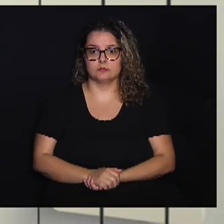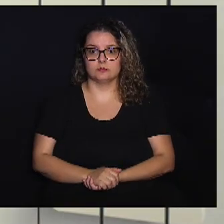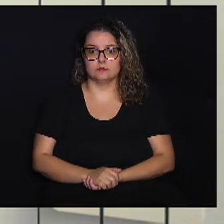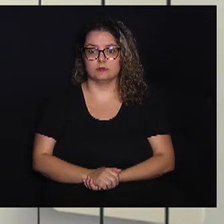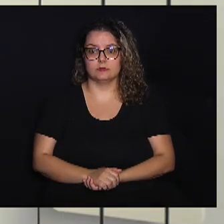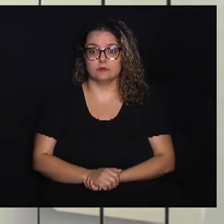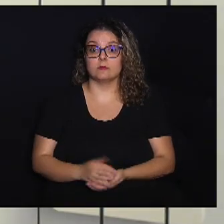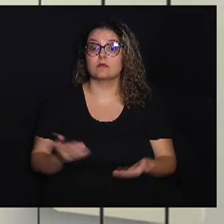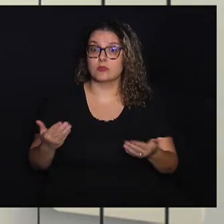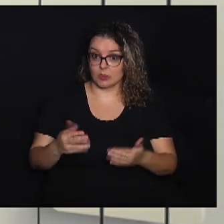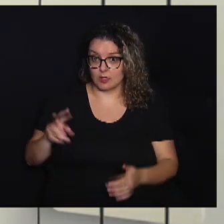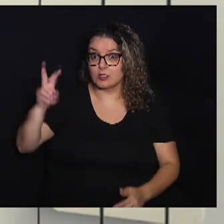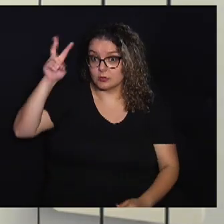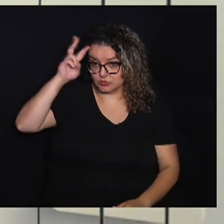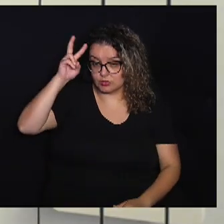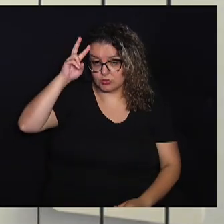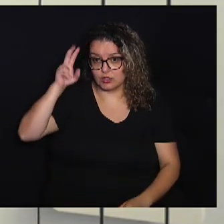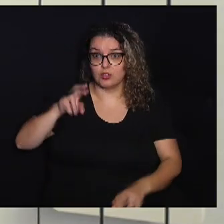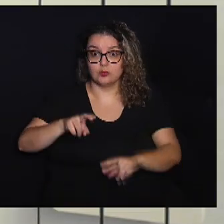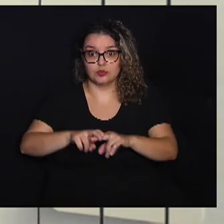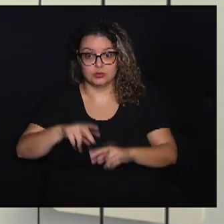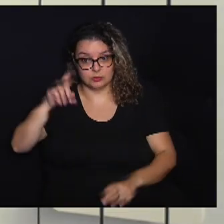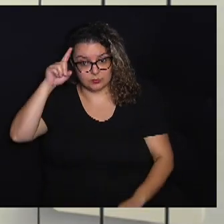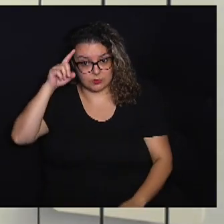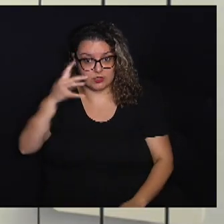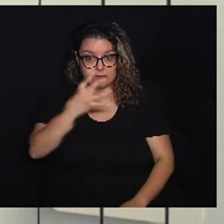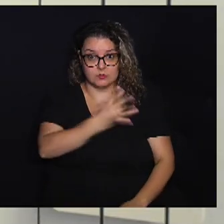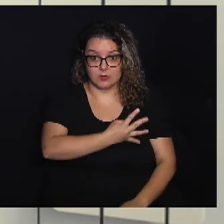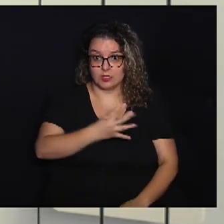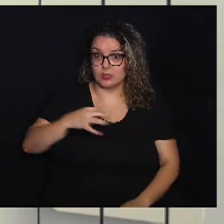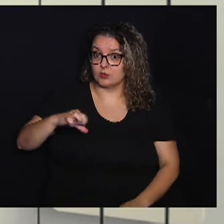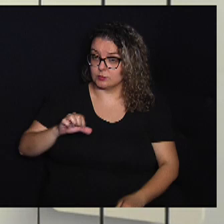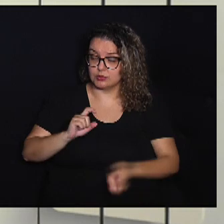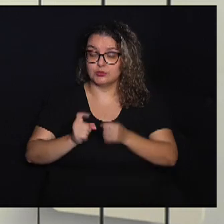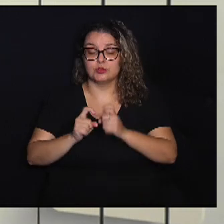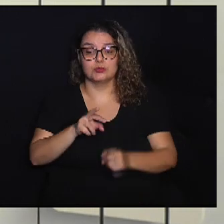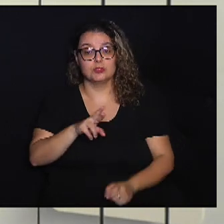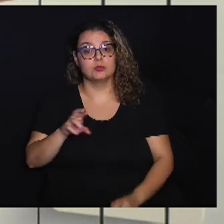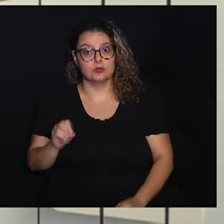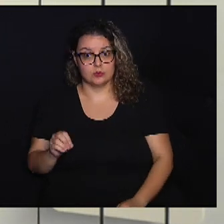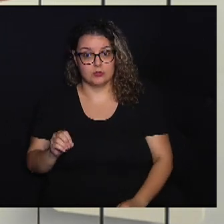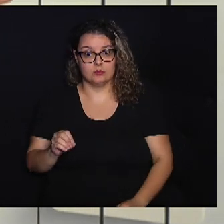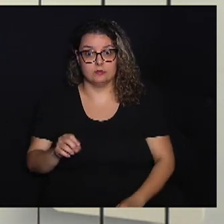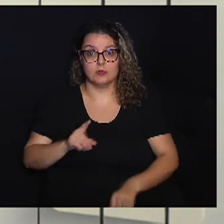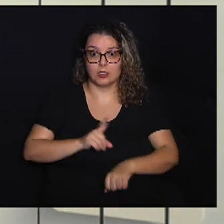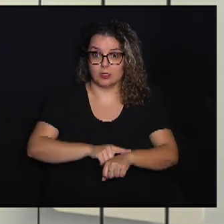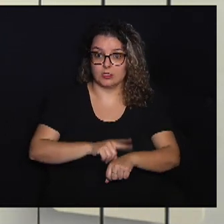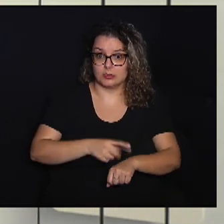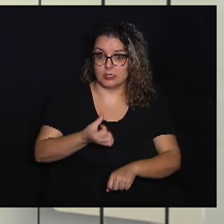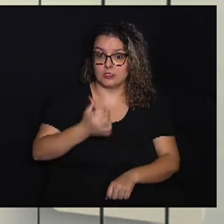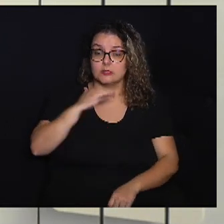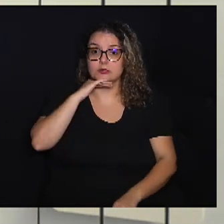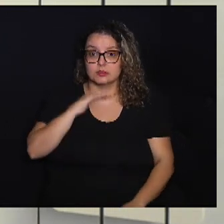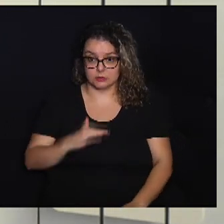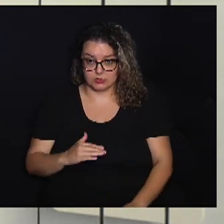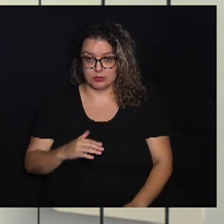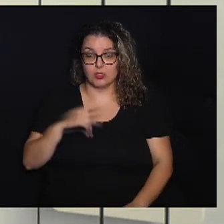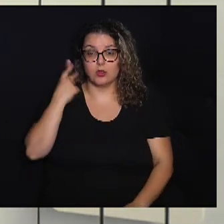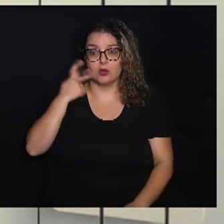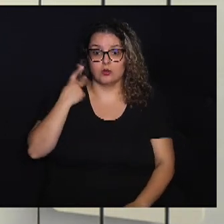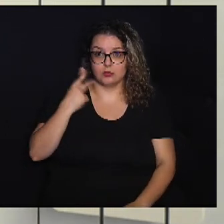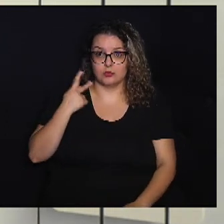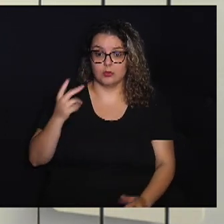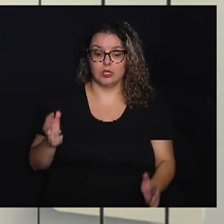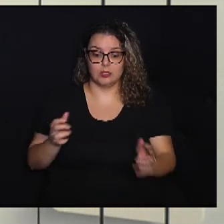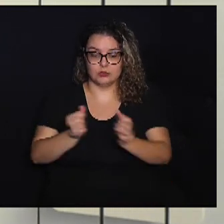E hoje é segunda-feira, portanto é dia da 49ª reunião ordinária. A partir das 6 horas da tarde, os vereadores vão